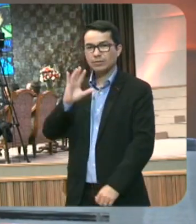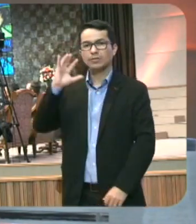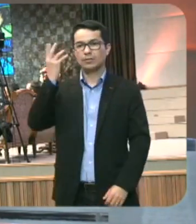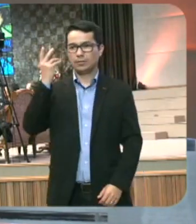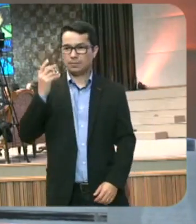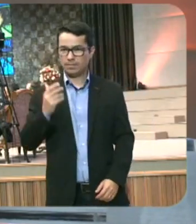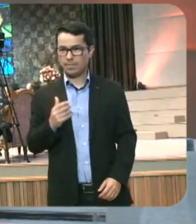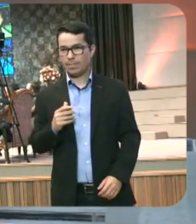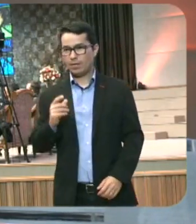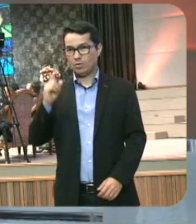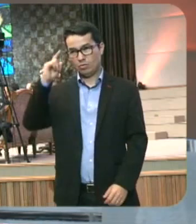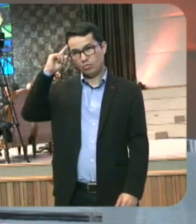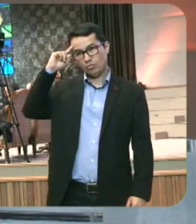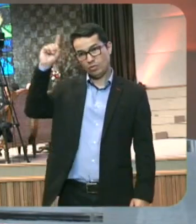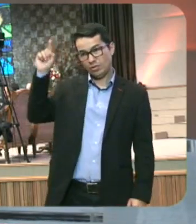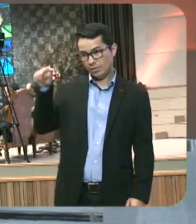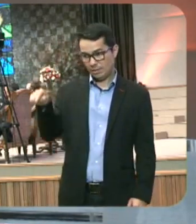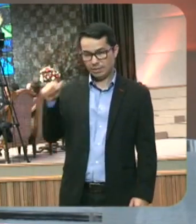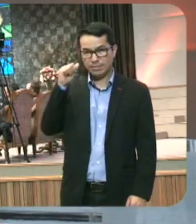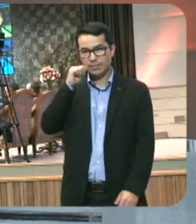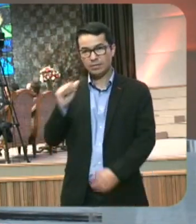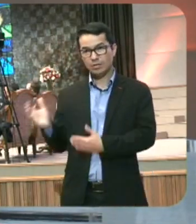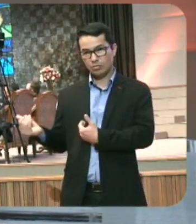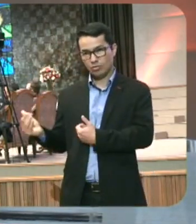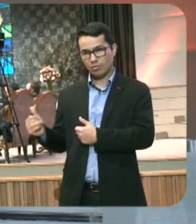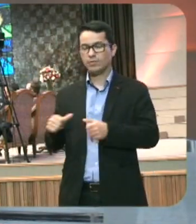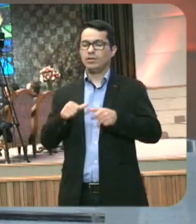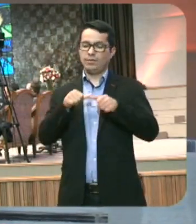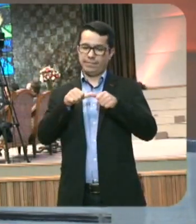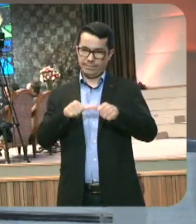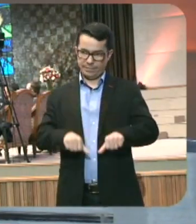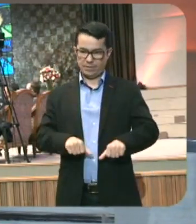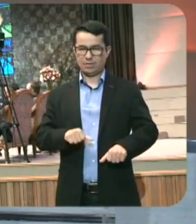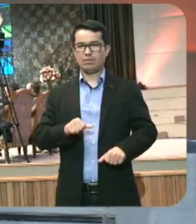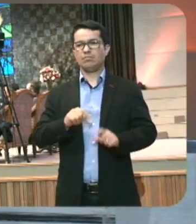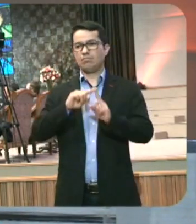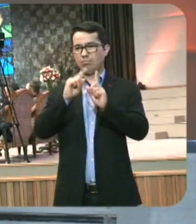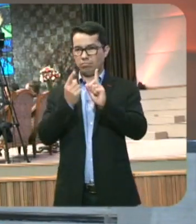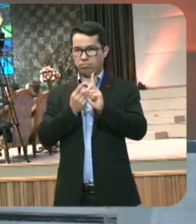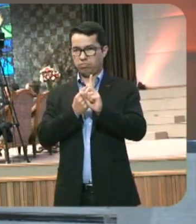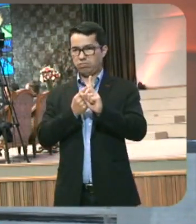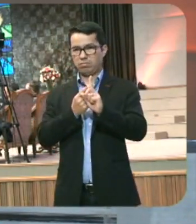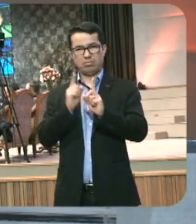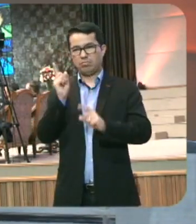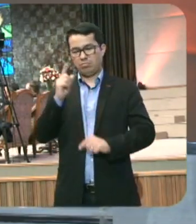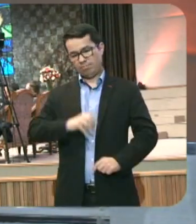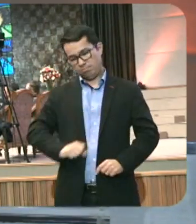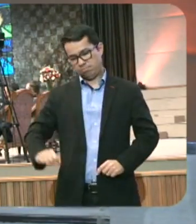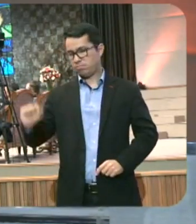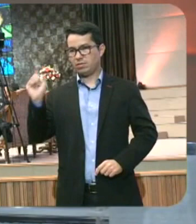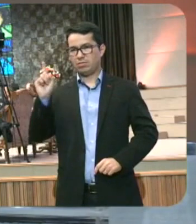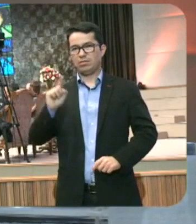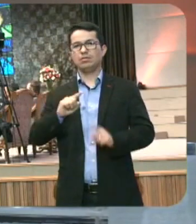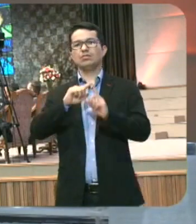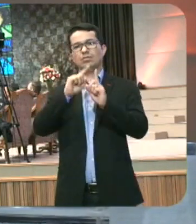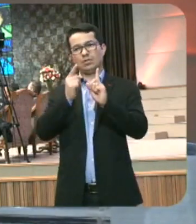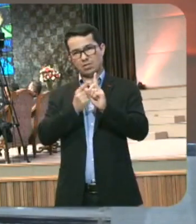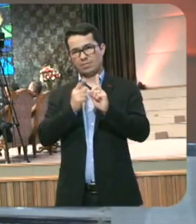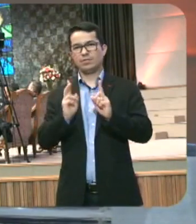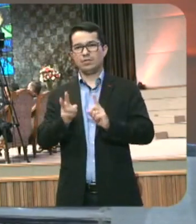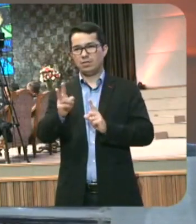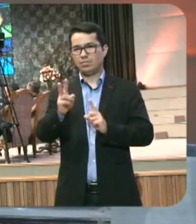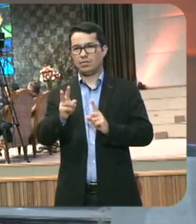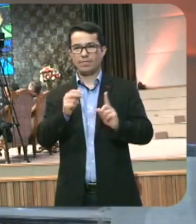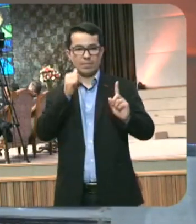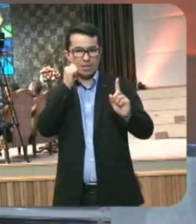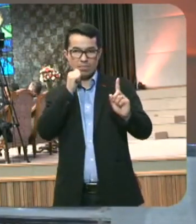decidiu manter a gravidez e aquela mulher entendeu que Deus havia colocado para ser bênção na vida daquela moça e